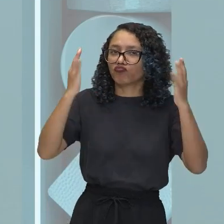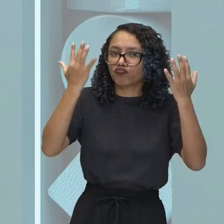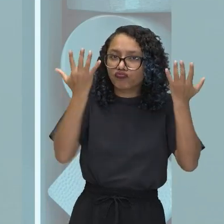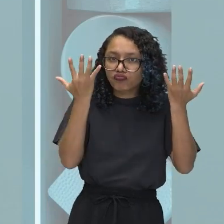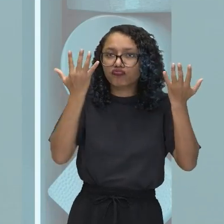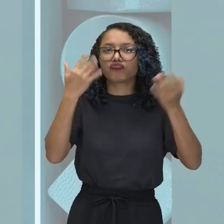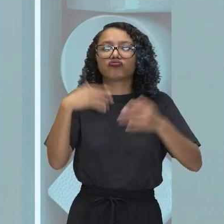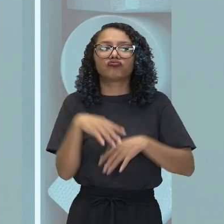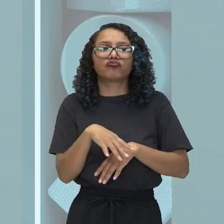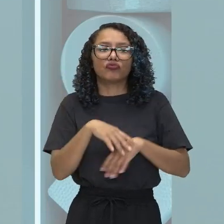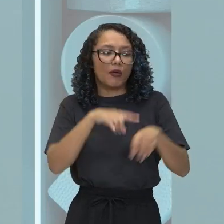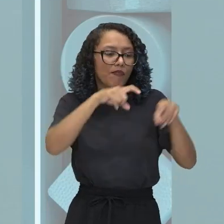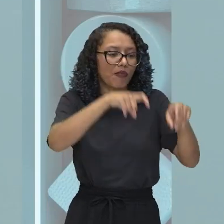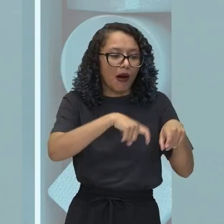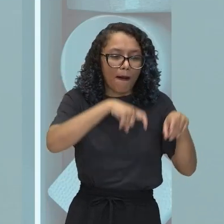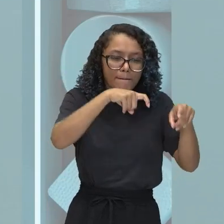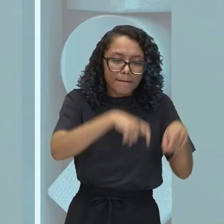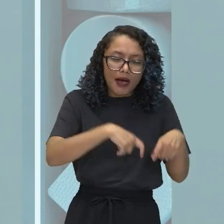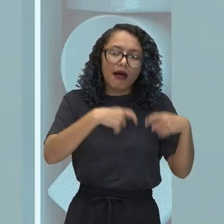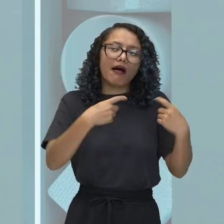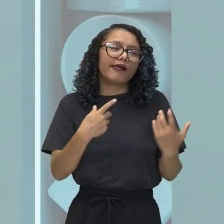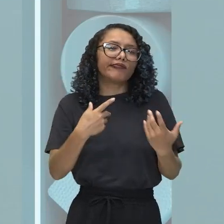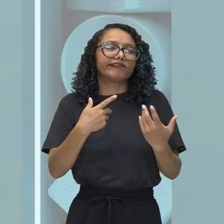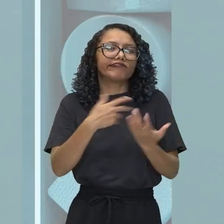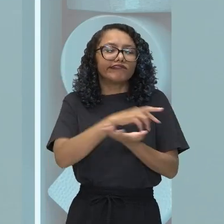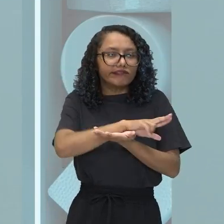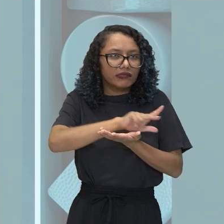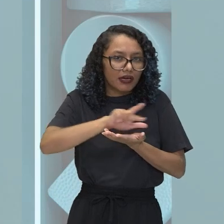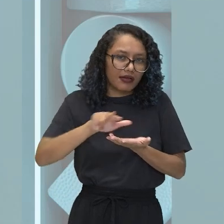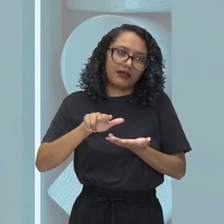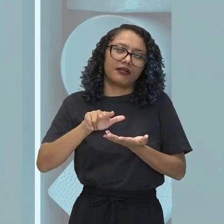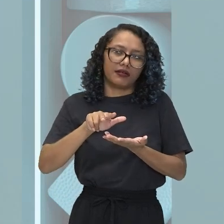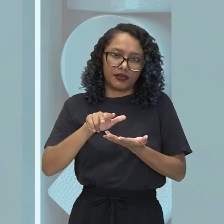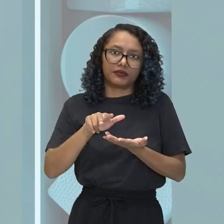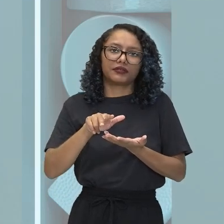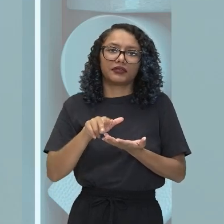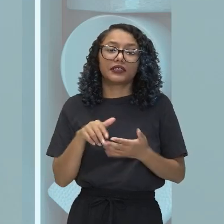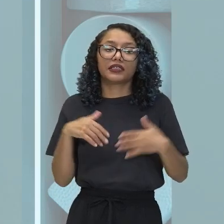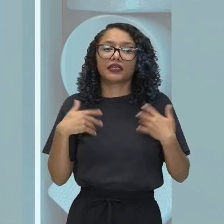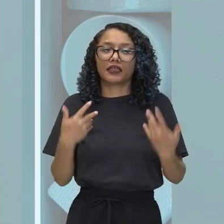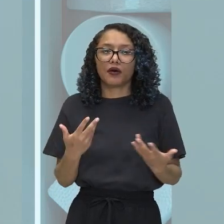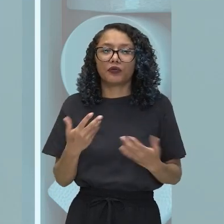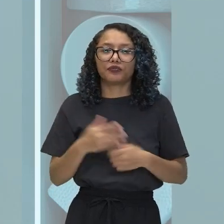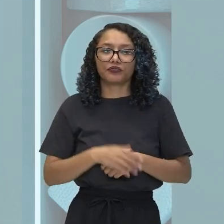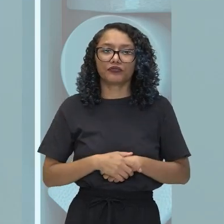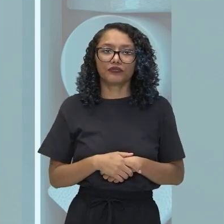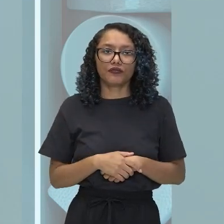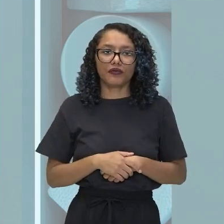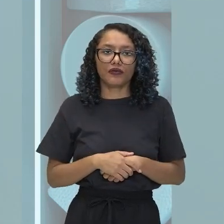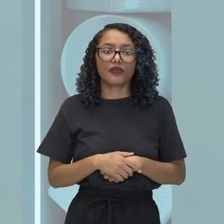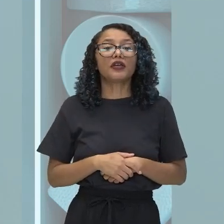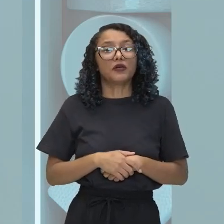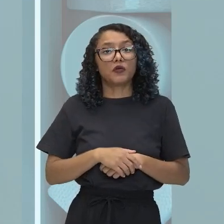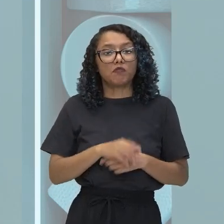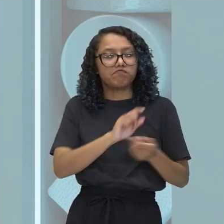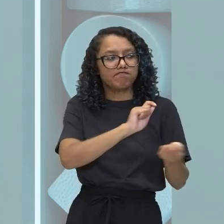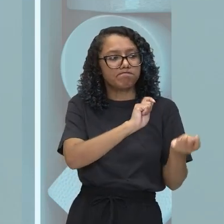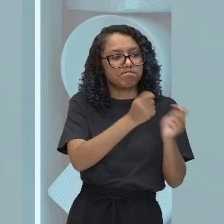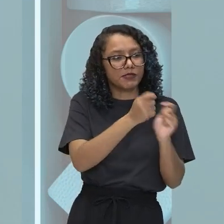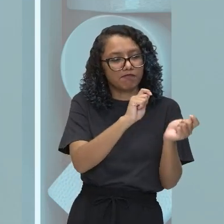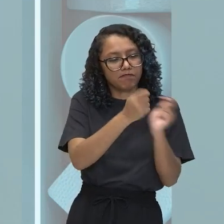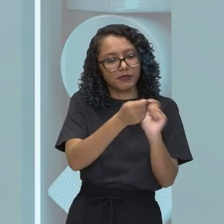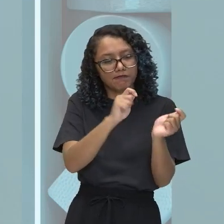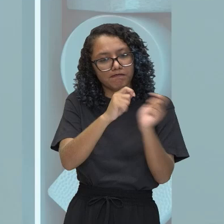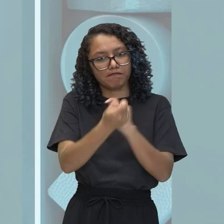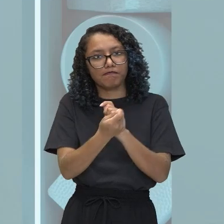seu plantio. E com o tempo isso foi começando a virar uma forma de comunicação até mesmo para as